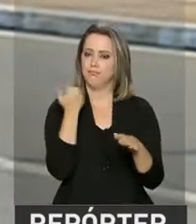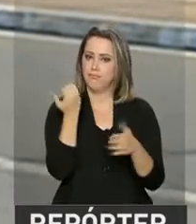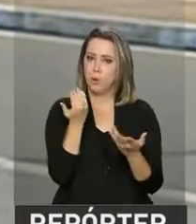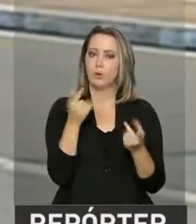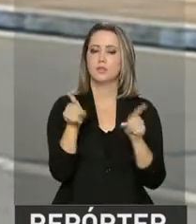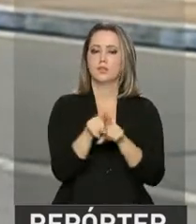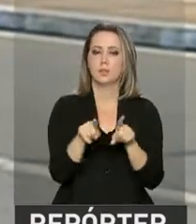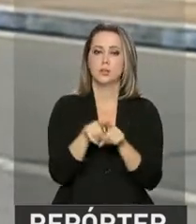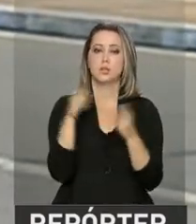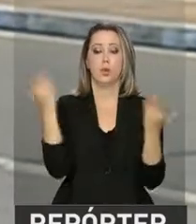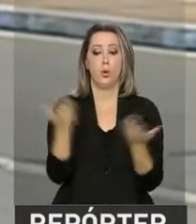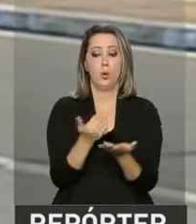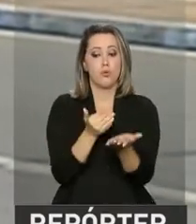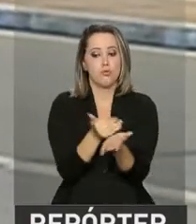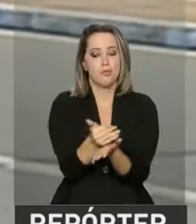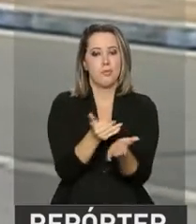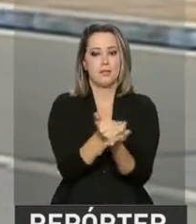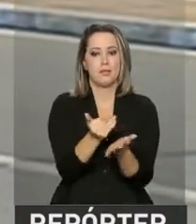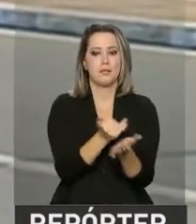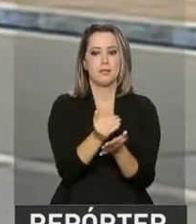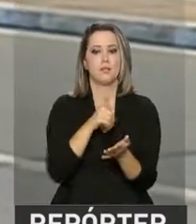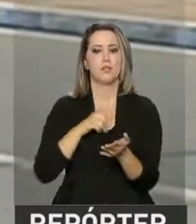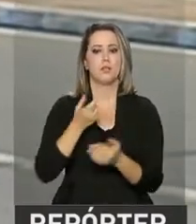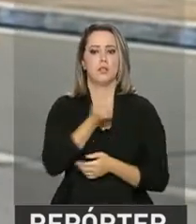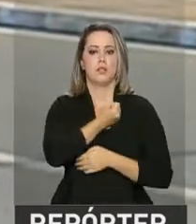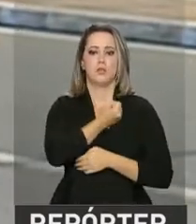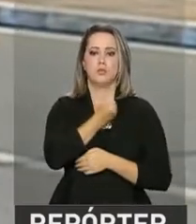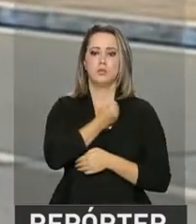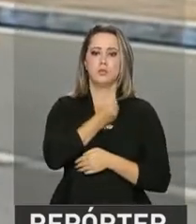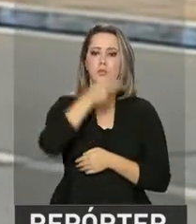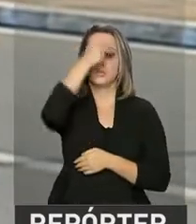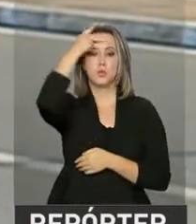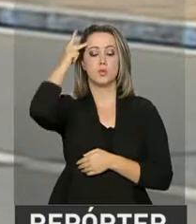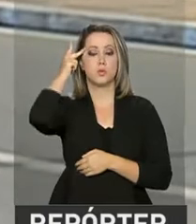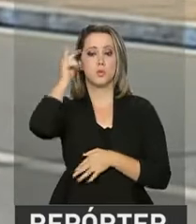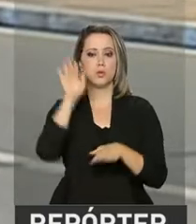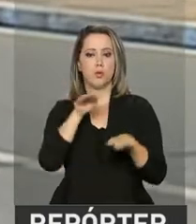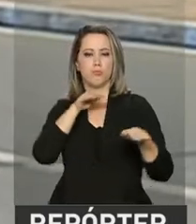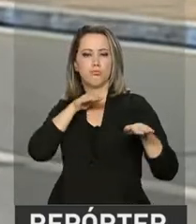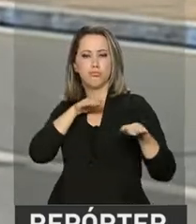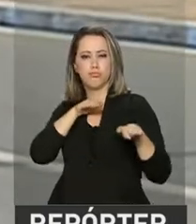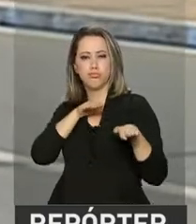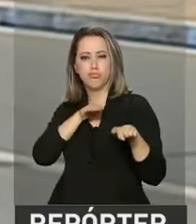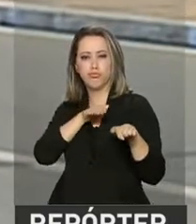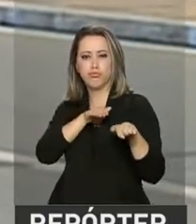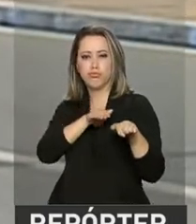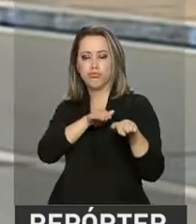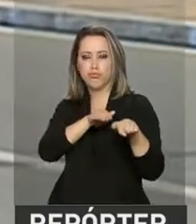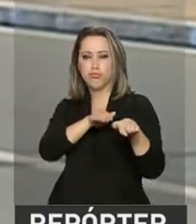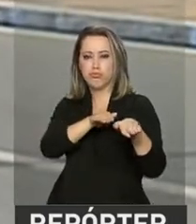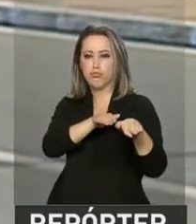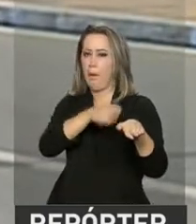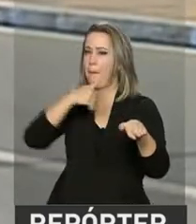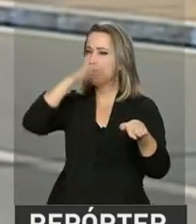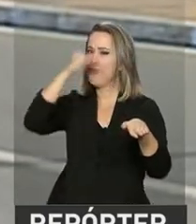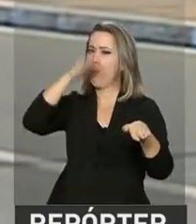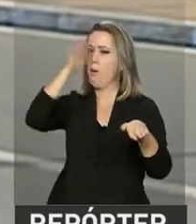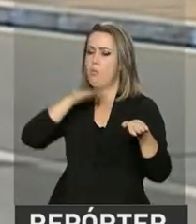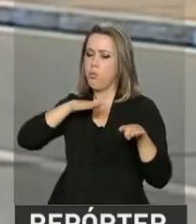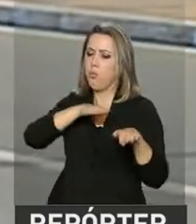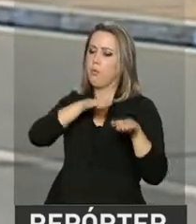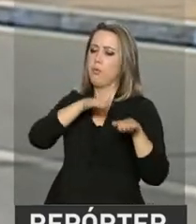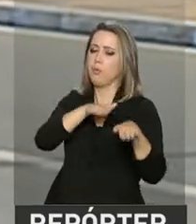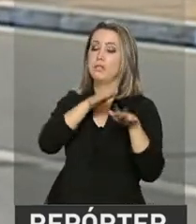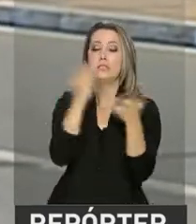hoje especificamente, há um número elevado de condutores nas vias, se eleva o número de carros nas vias, e a ideia